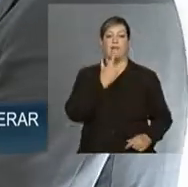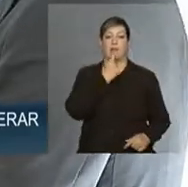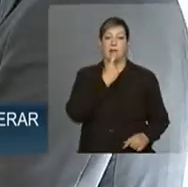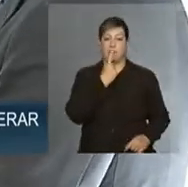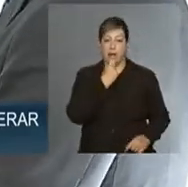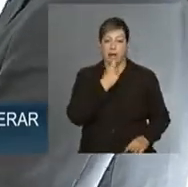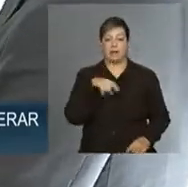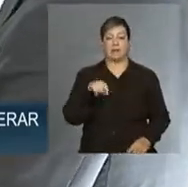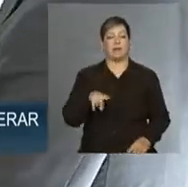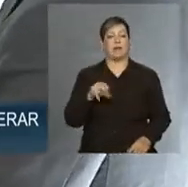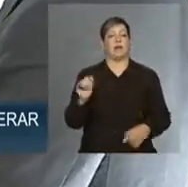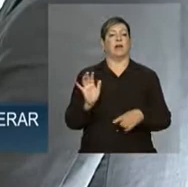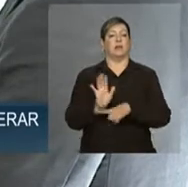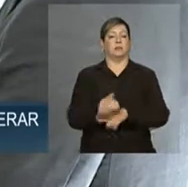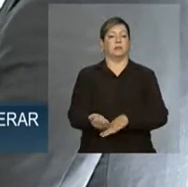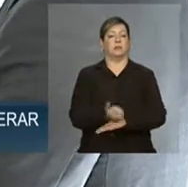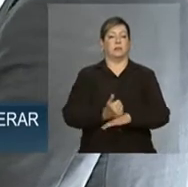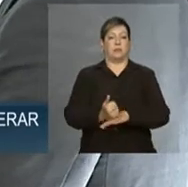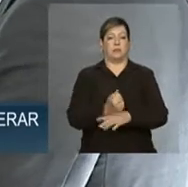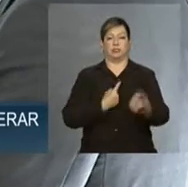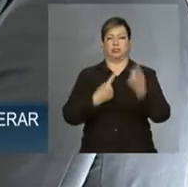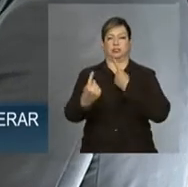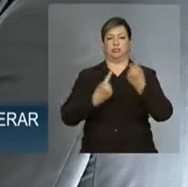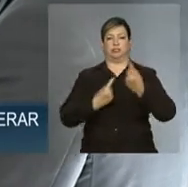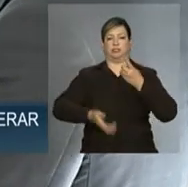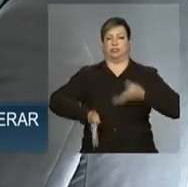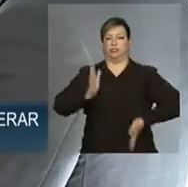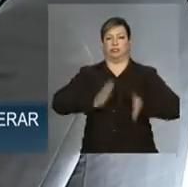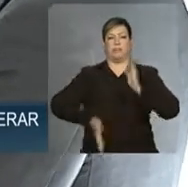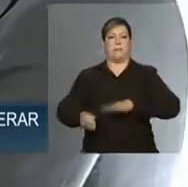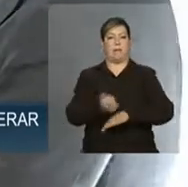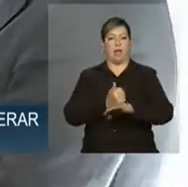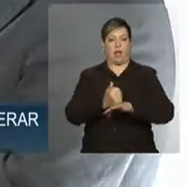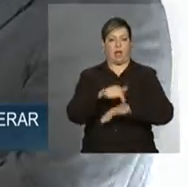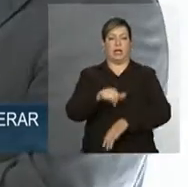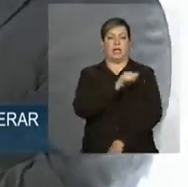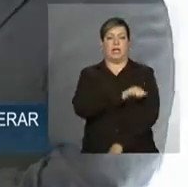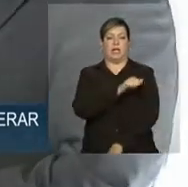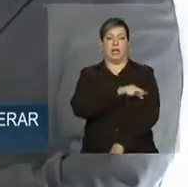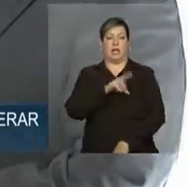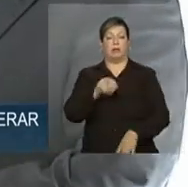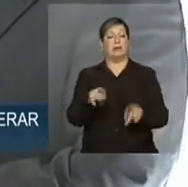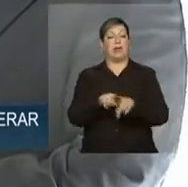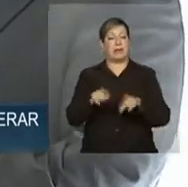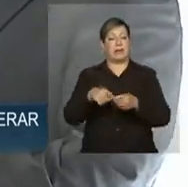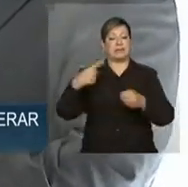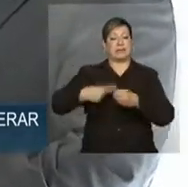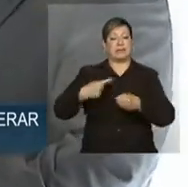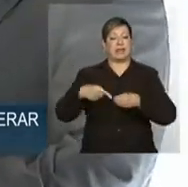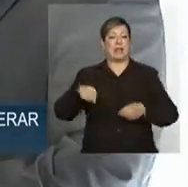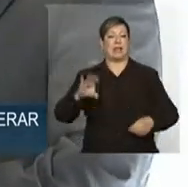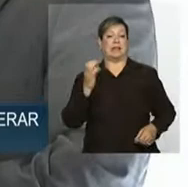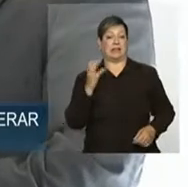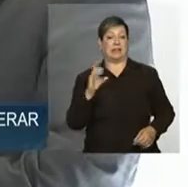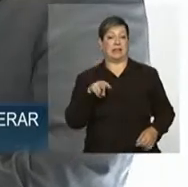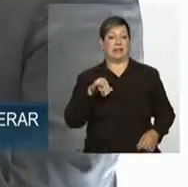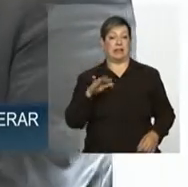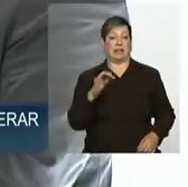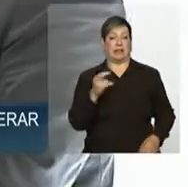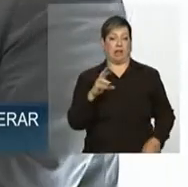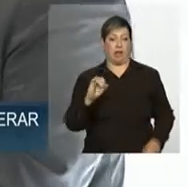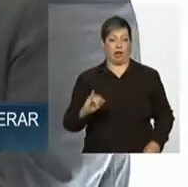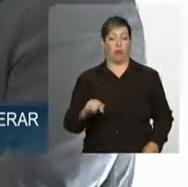trazer melhorias muitas ao tráfego urbano do Rio de Janeiro. E também na cidade de Niterói, um mergulhão